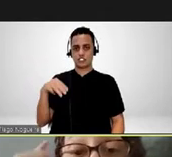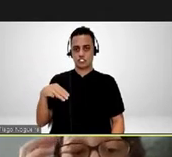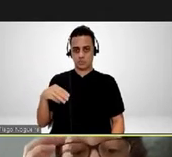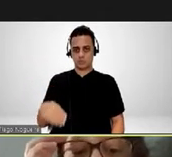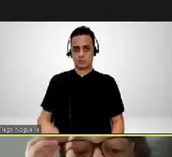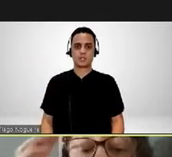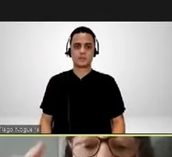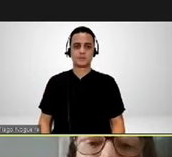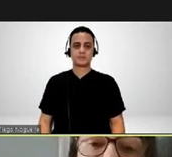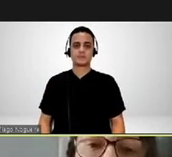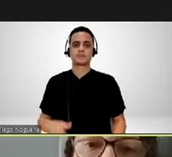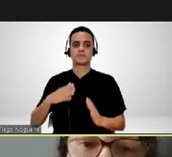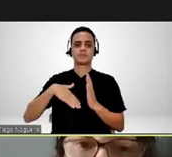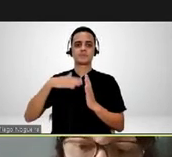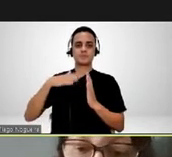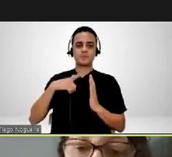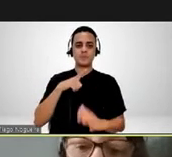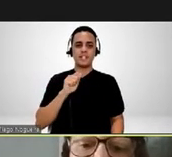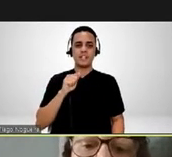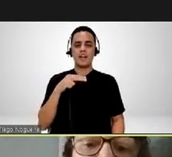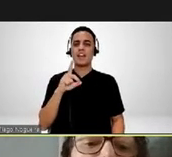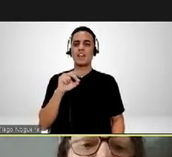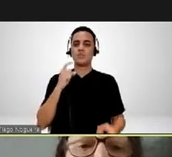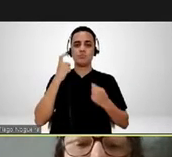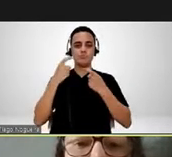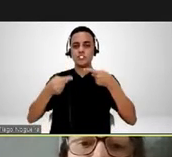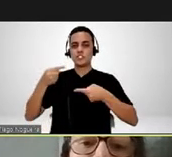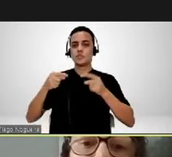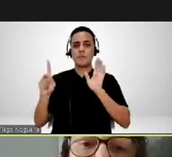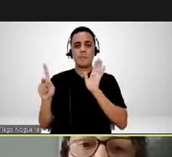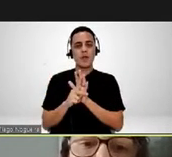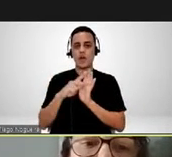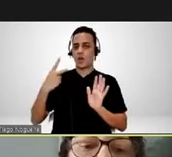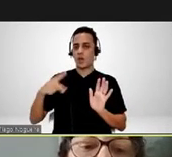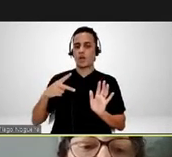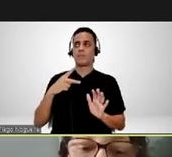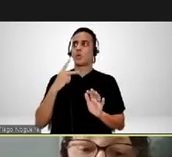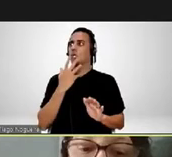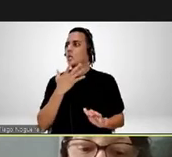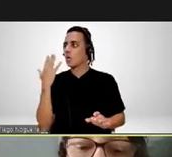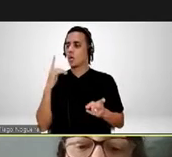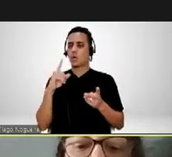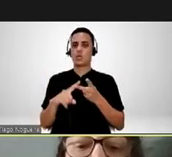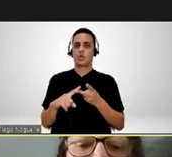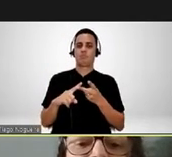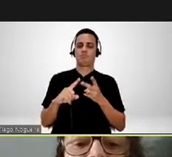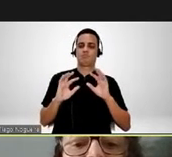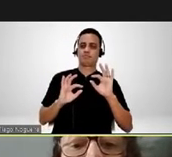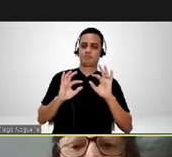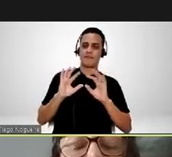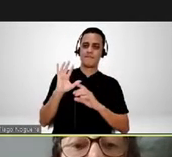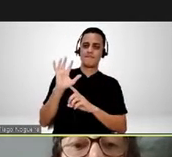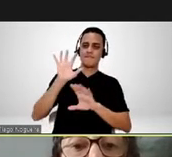de Lando se ocupa das suas próprias questões, a cor, a forma, a composição. A